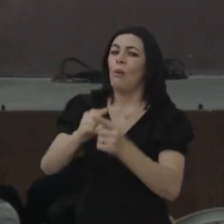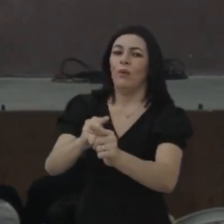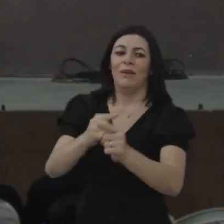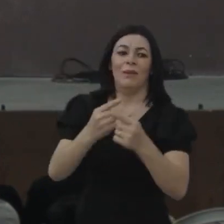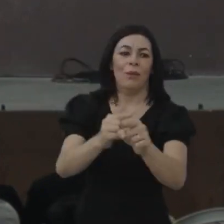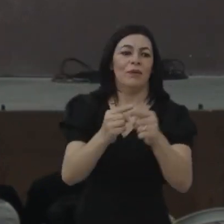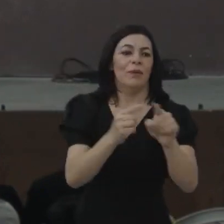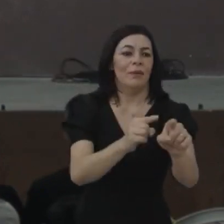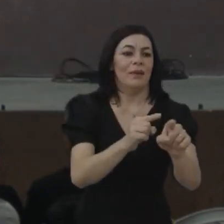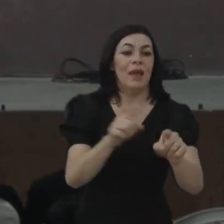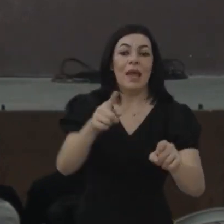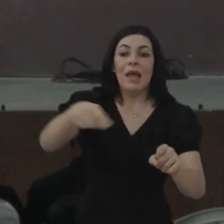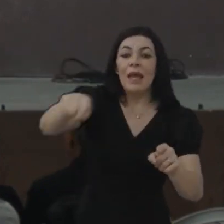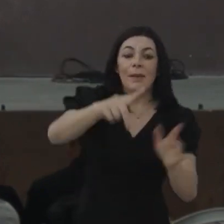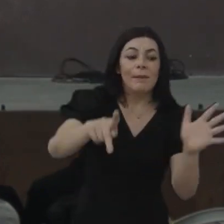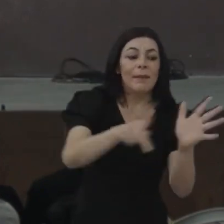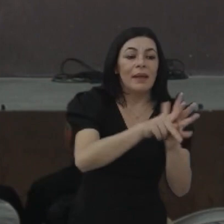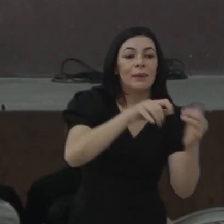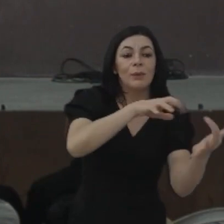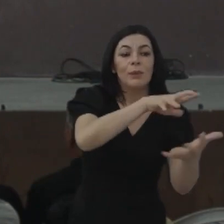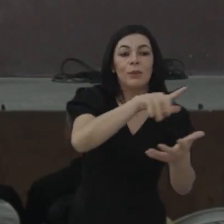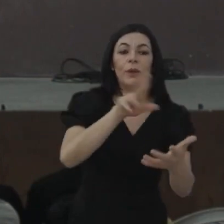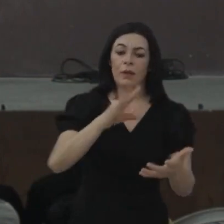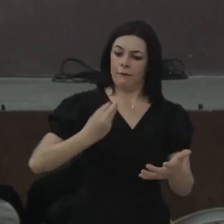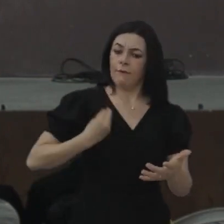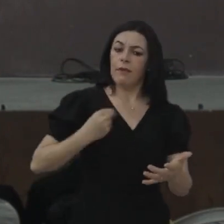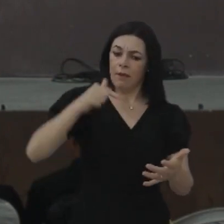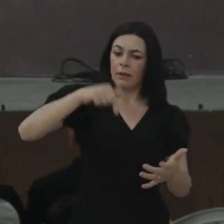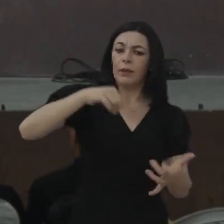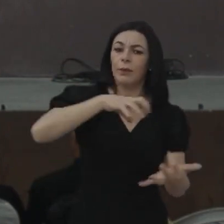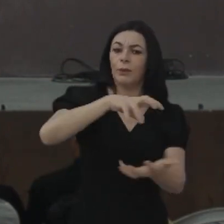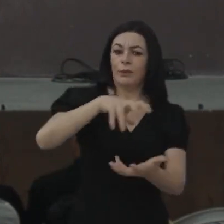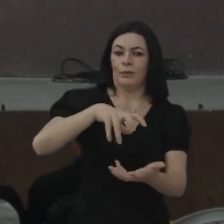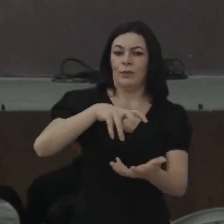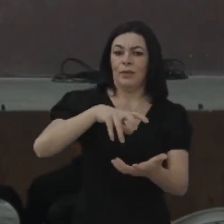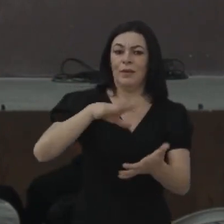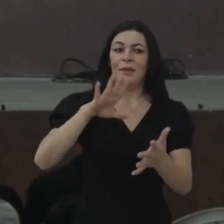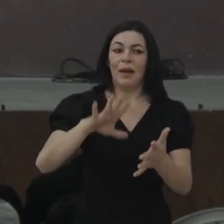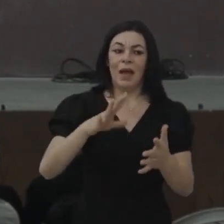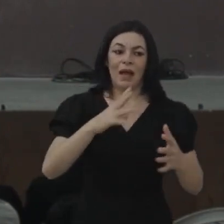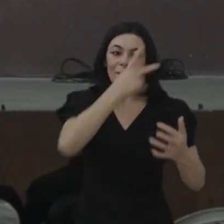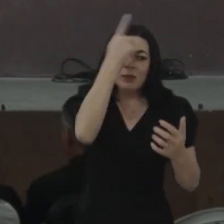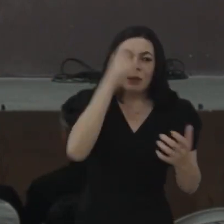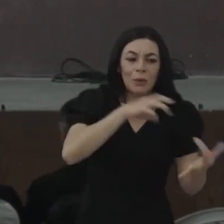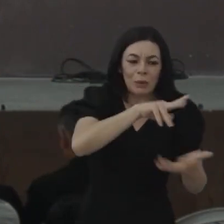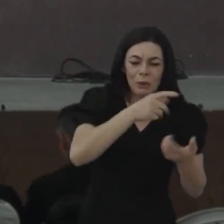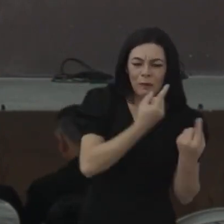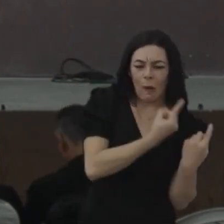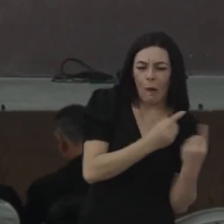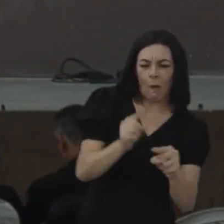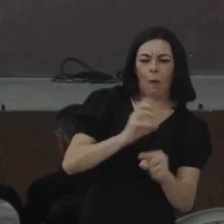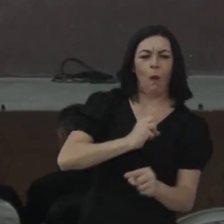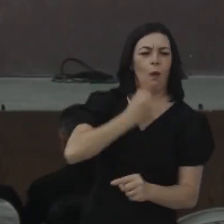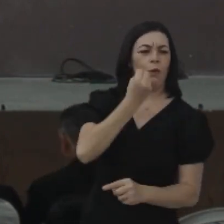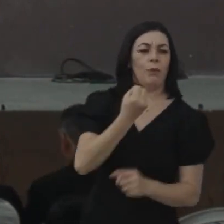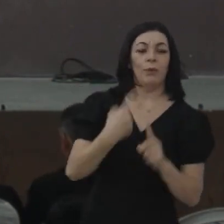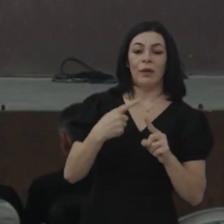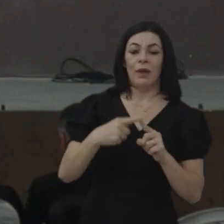Eles não são do mundo, mas eles estão no mundo. E o mundo vai odiá-los, porque o mundo me